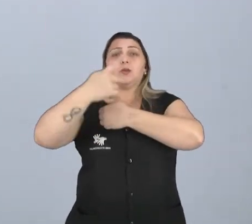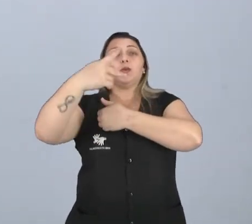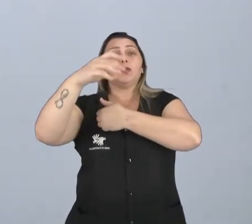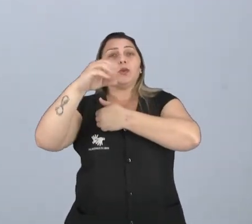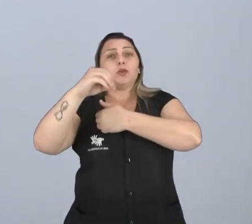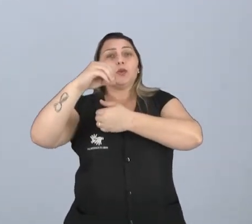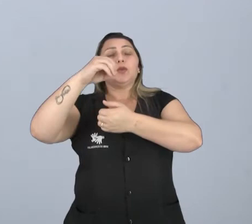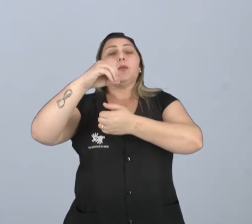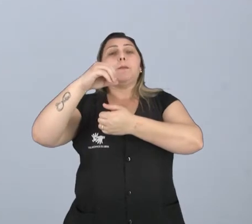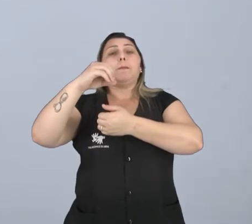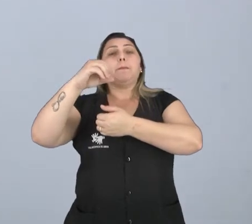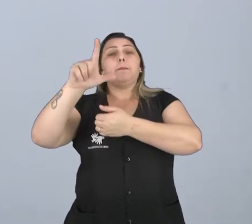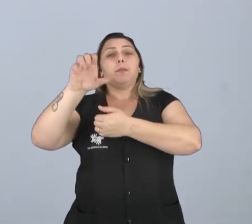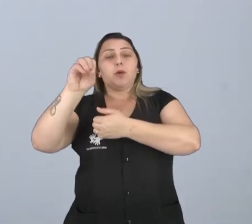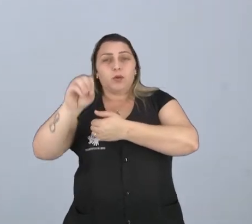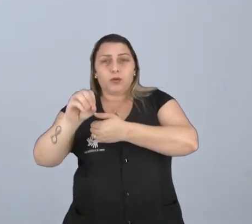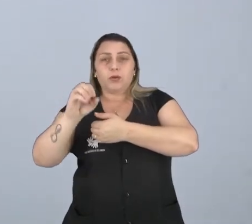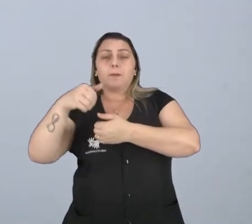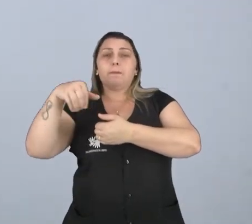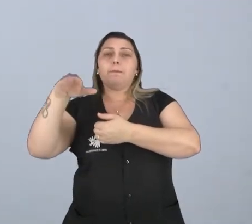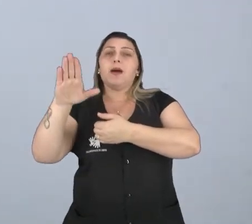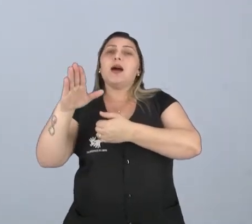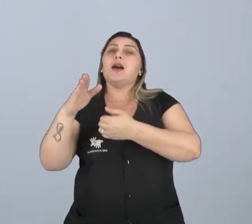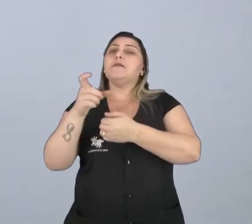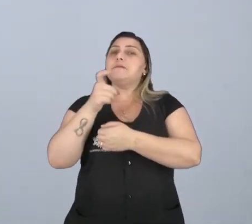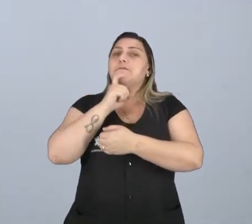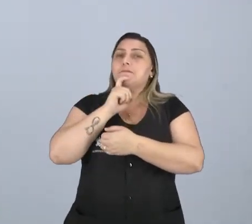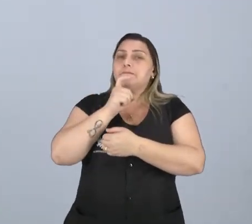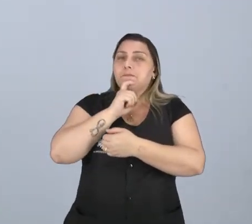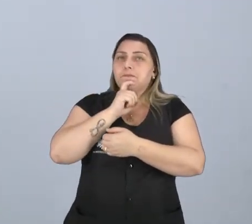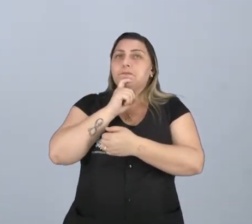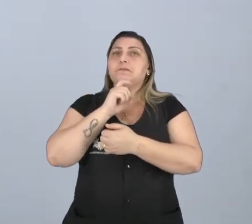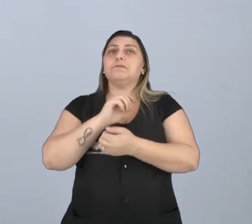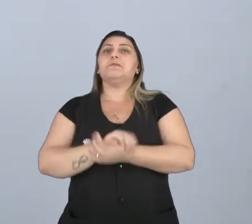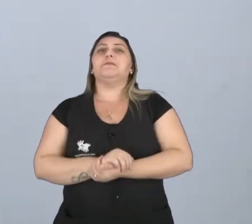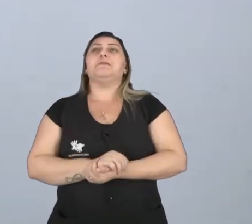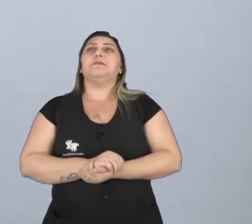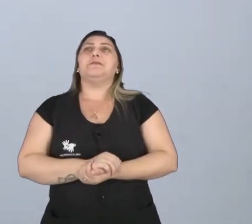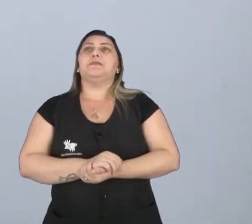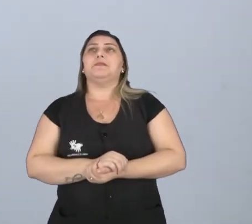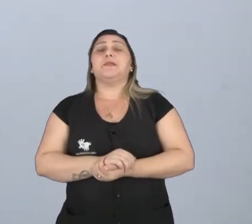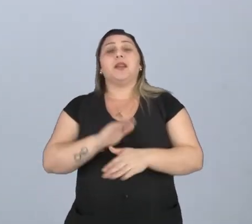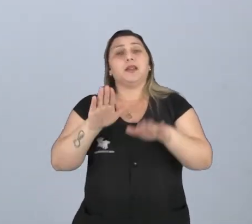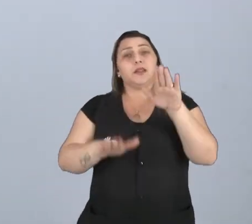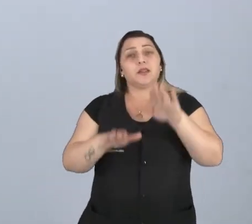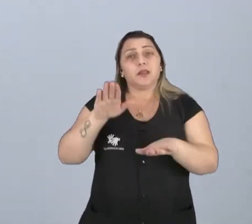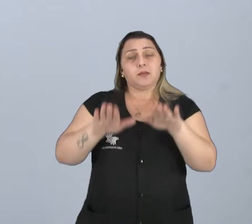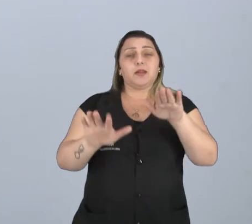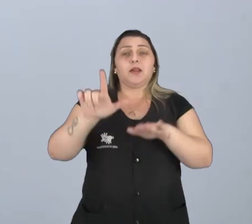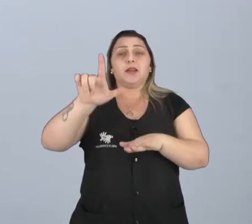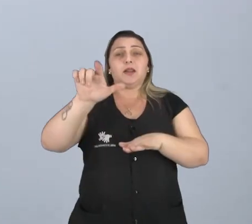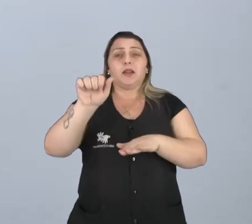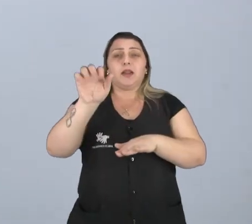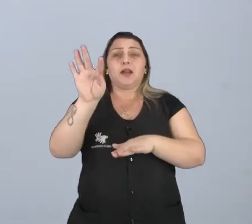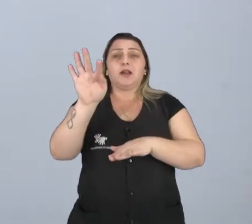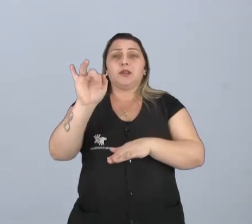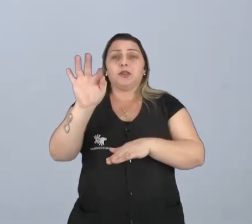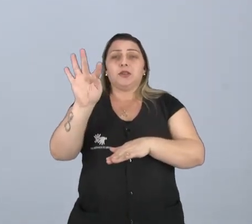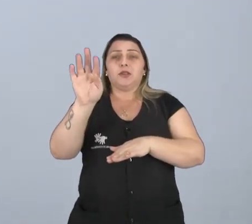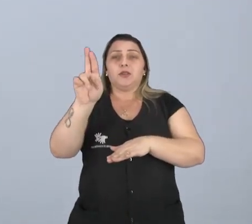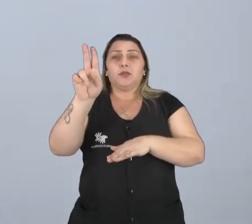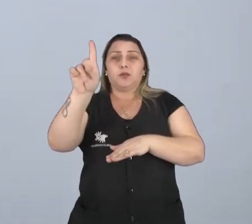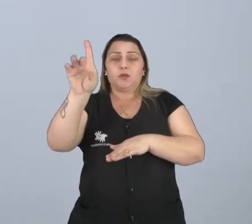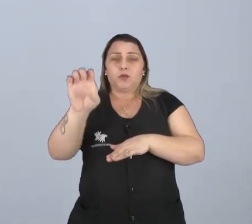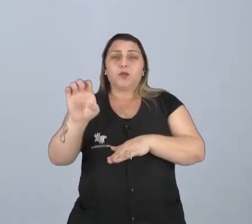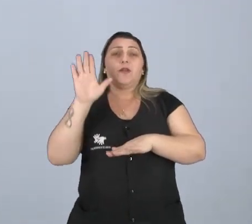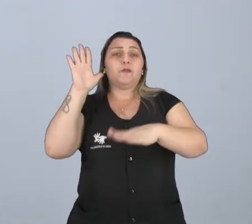isso que o clima da Rússia ele é um clima mais temperado, um clima bem frio, inclusive, né? Então, a depender da latitude, né, a latitude ela influencia o clima de uma